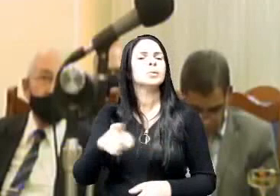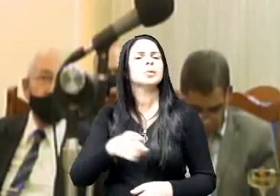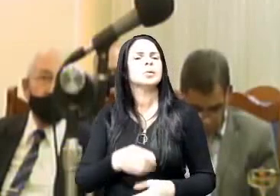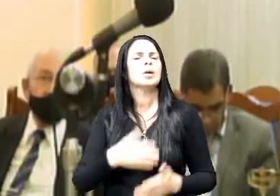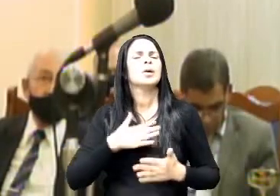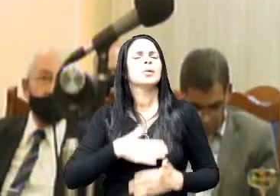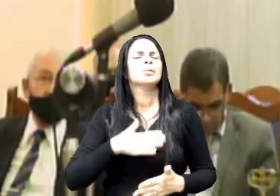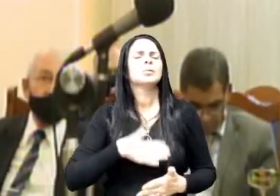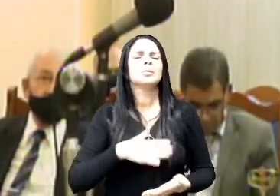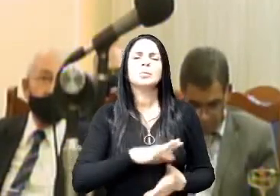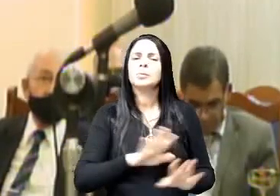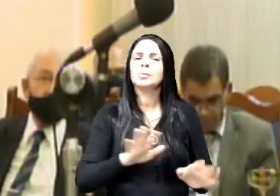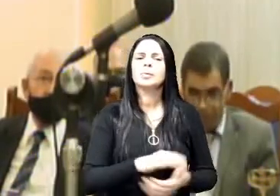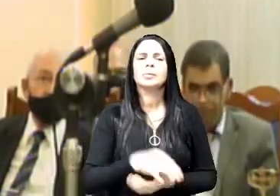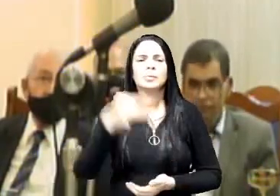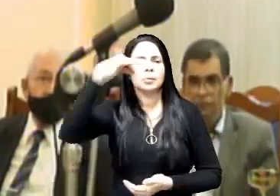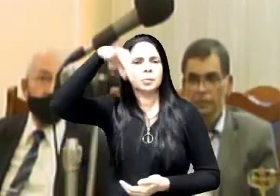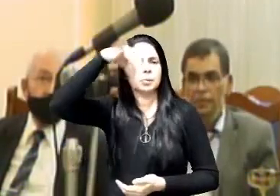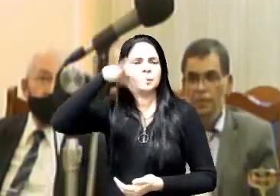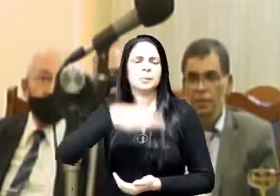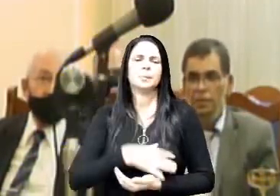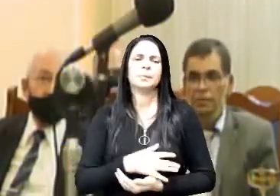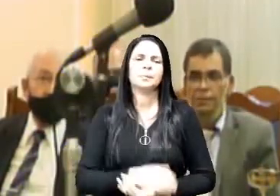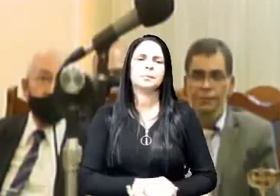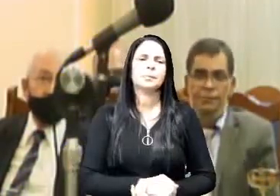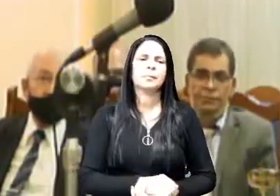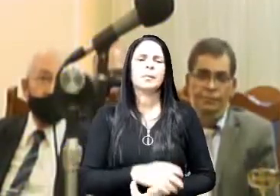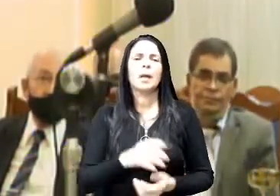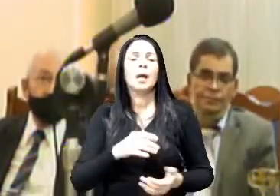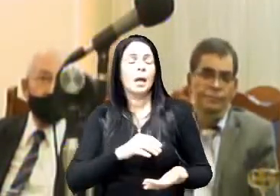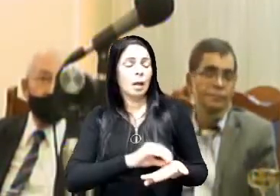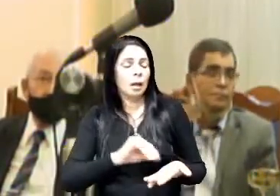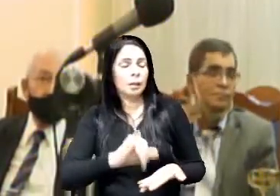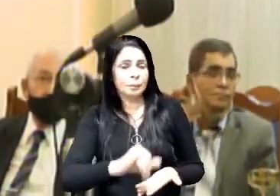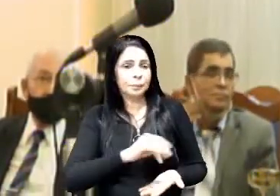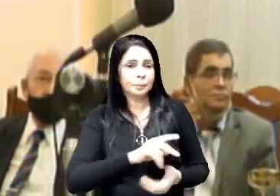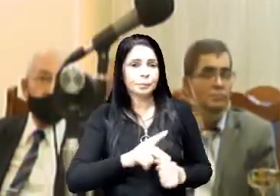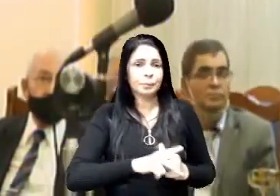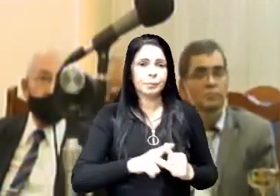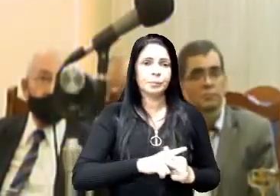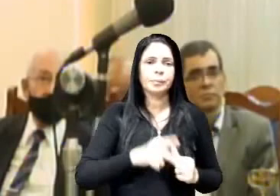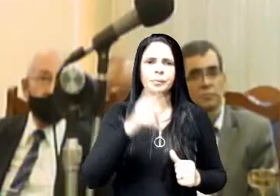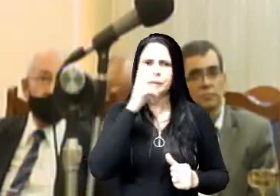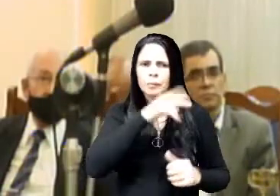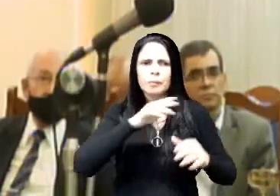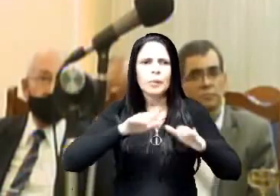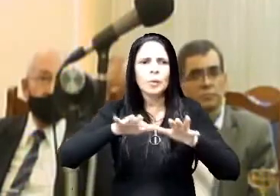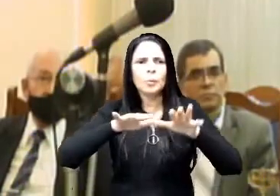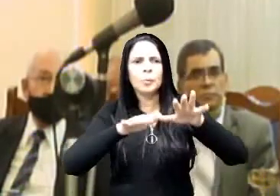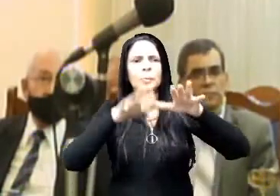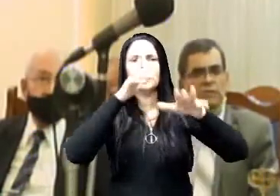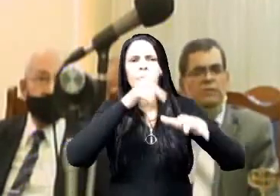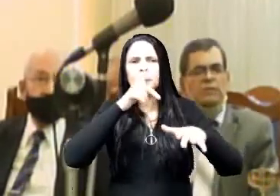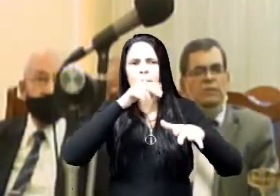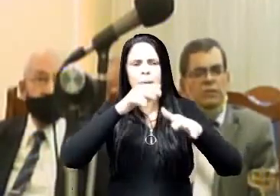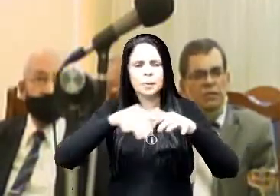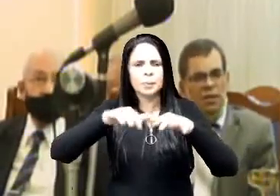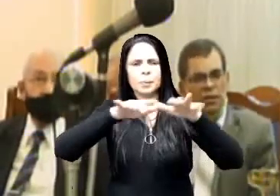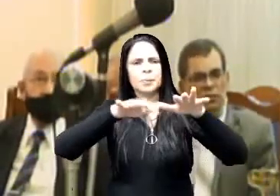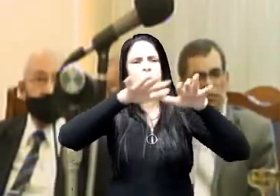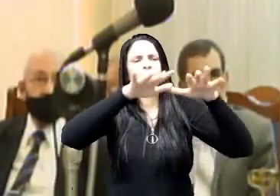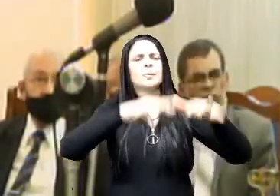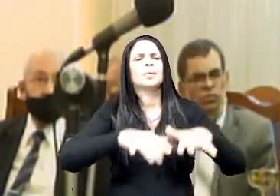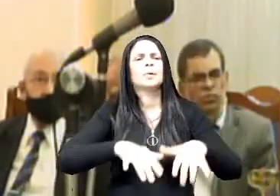Você sabe a expressão que Pedro usa aí? É como uma pombinha que vem voando, voando, voando, aí chega na sua cabeça e fica assim em cima da sua cabeça, assim só.